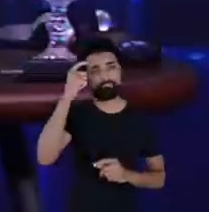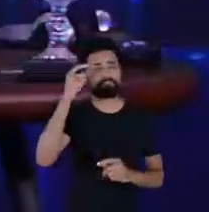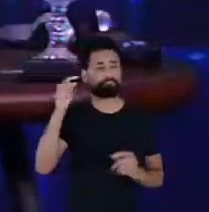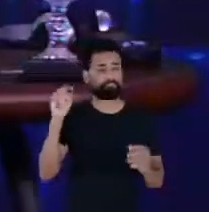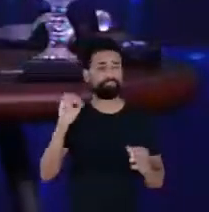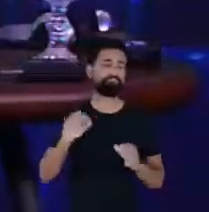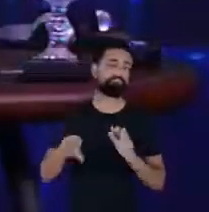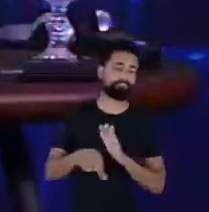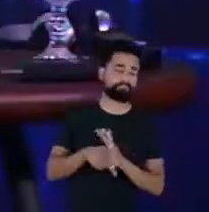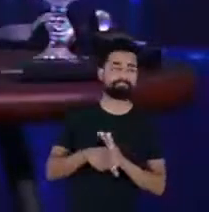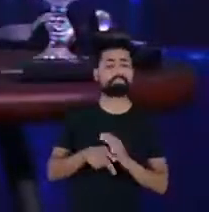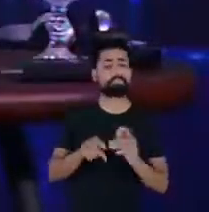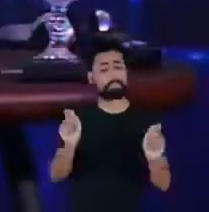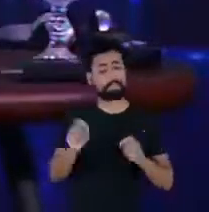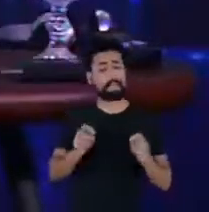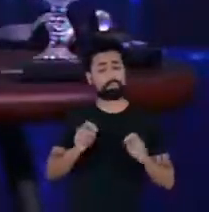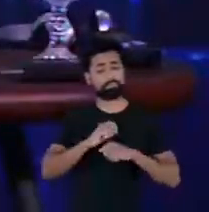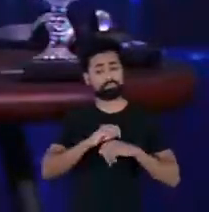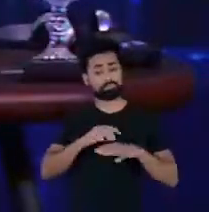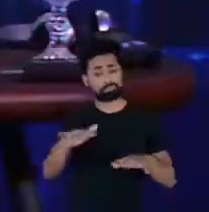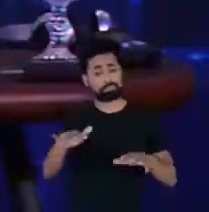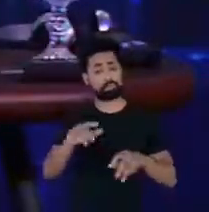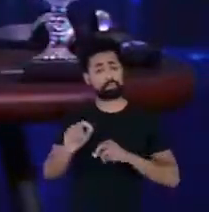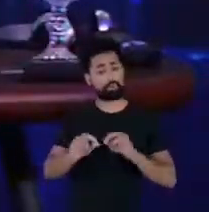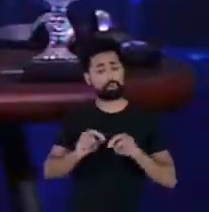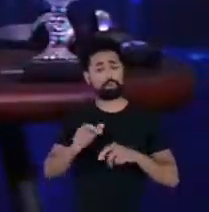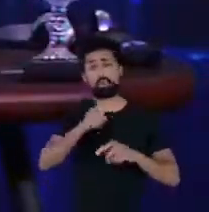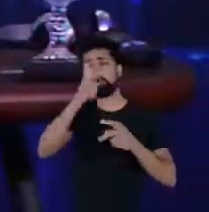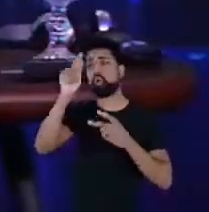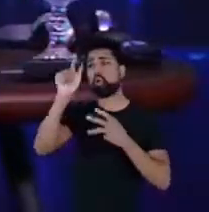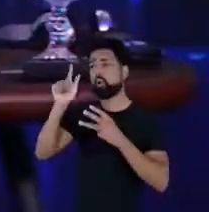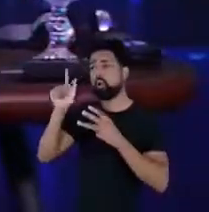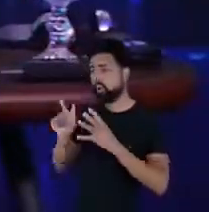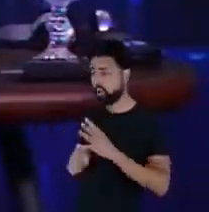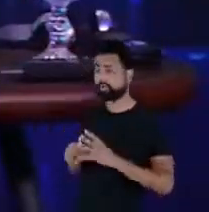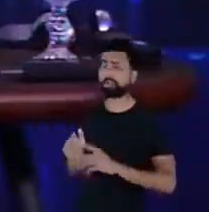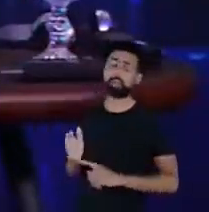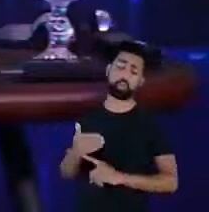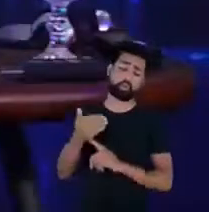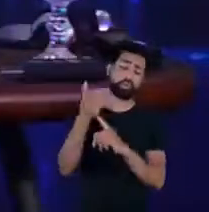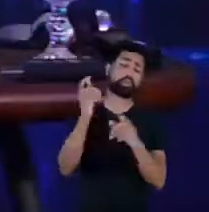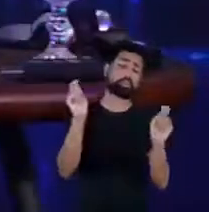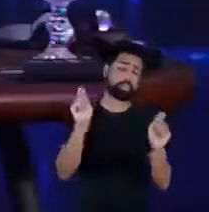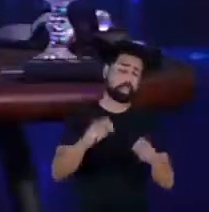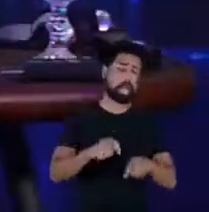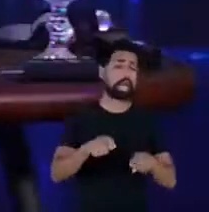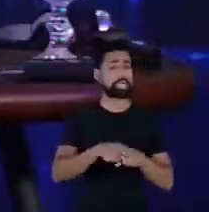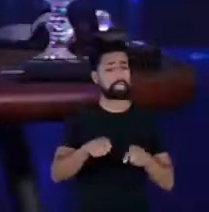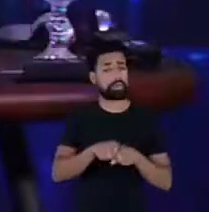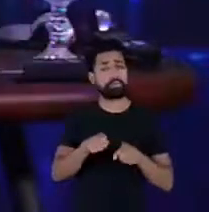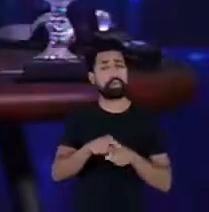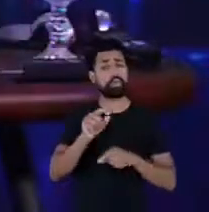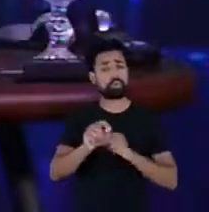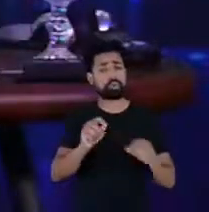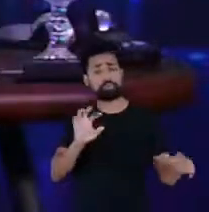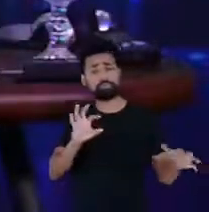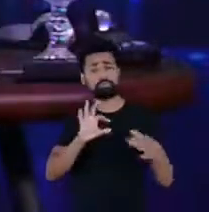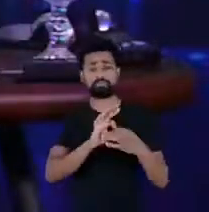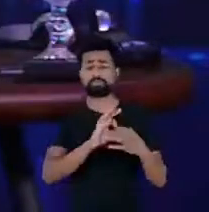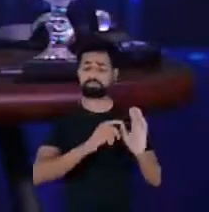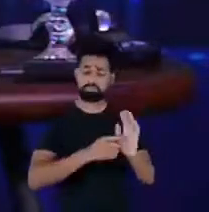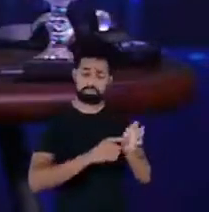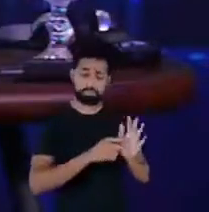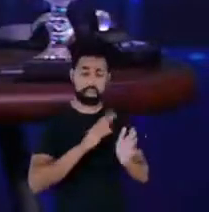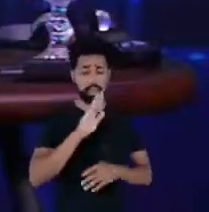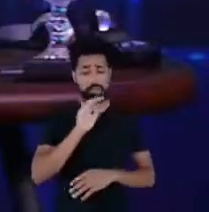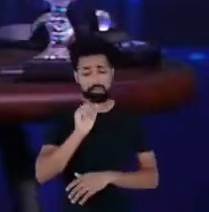pode ser expandida também para outras tecnologias e também incluir baterias, né?